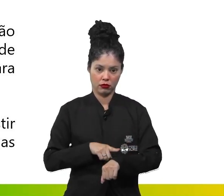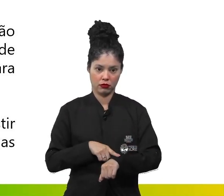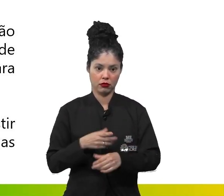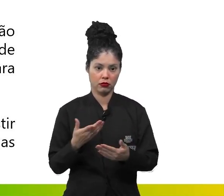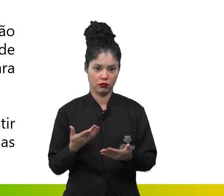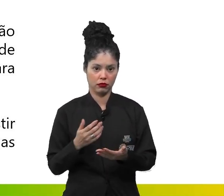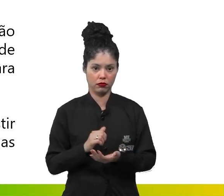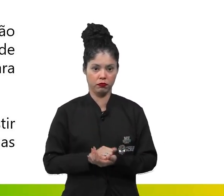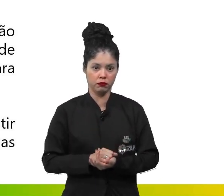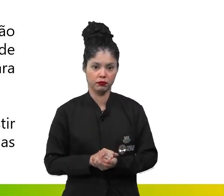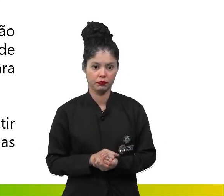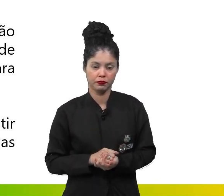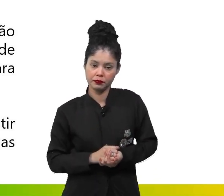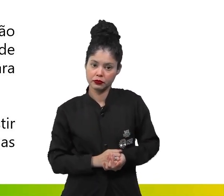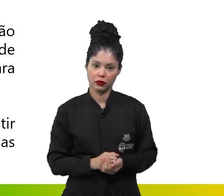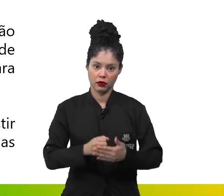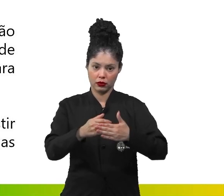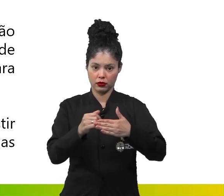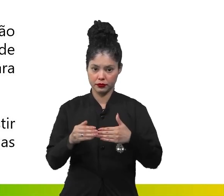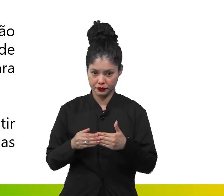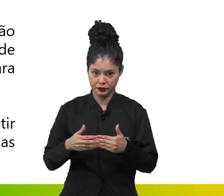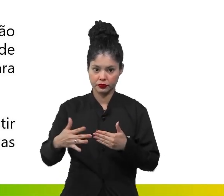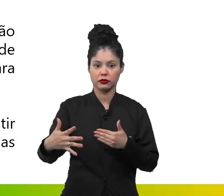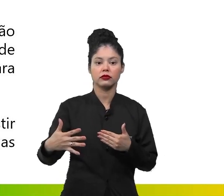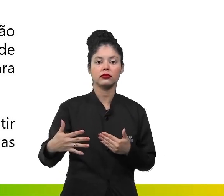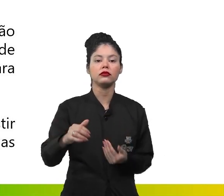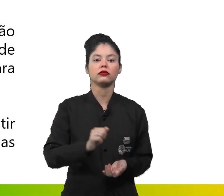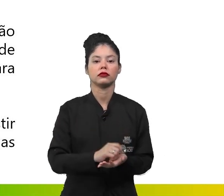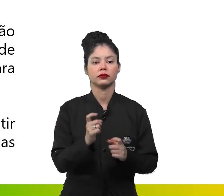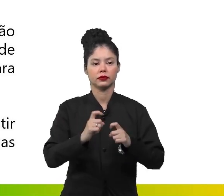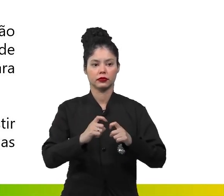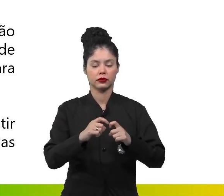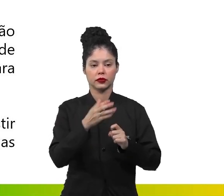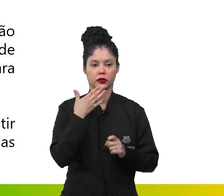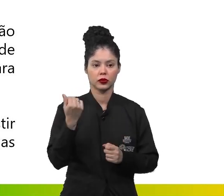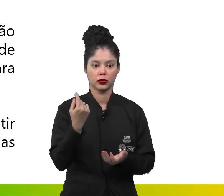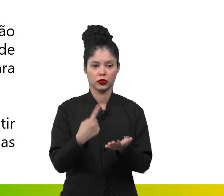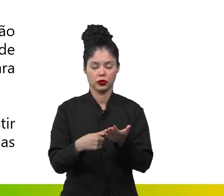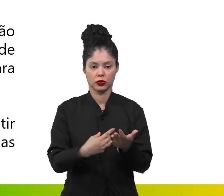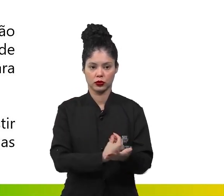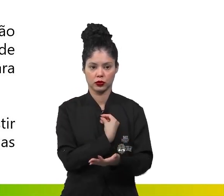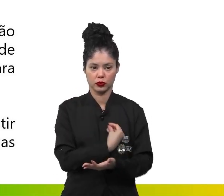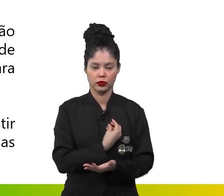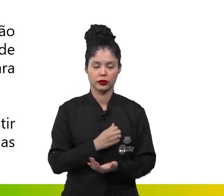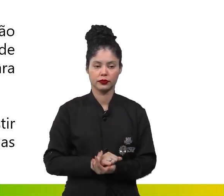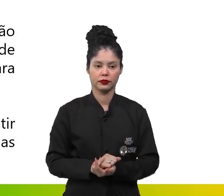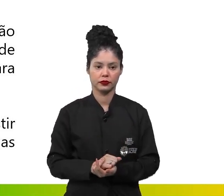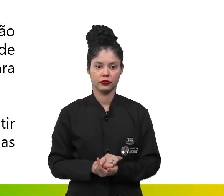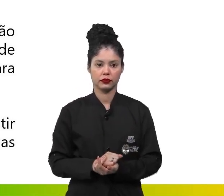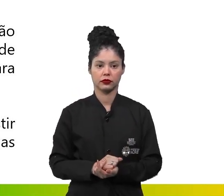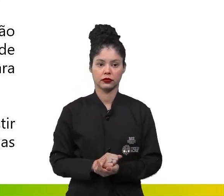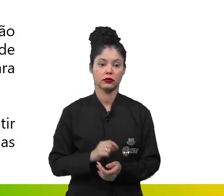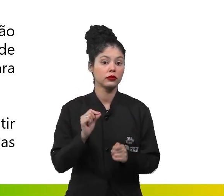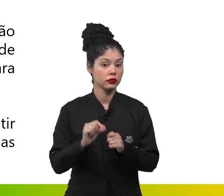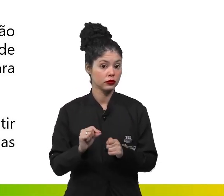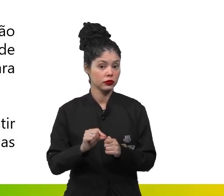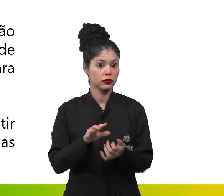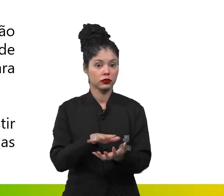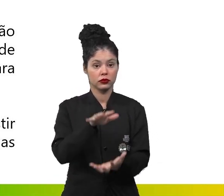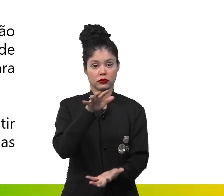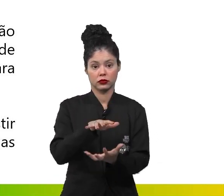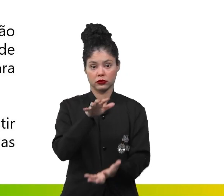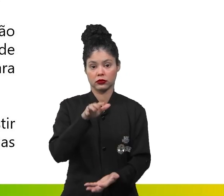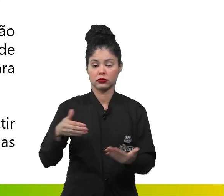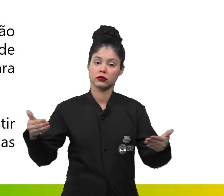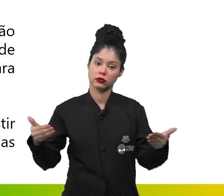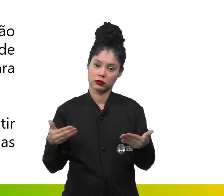Graças aos avanços da medicina e principalmente a melhoria nas condições de vida, tá? E isso faz com que o